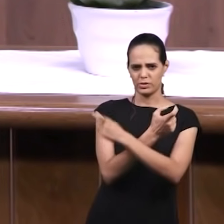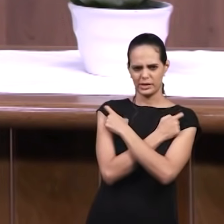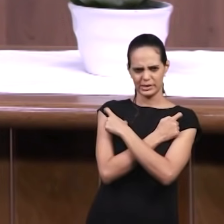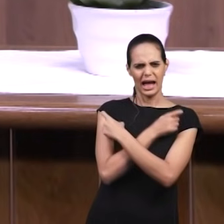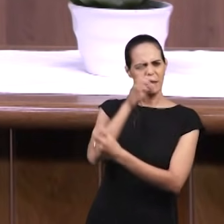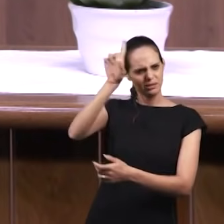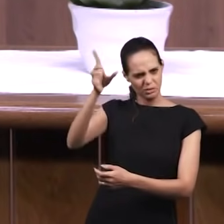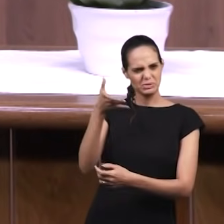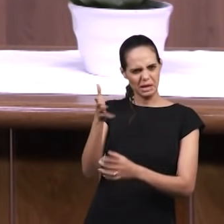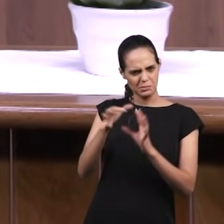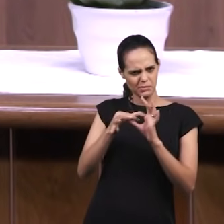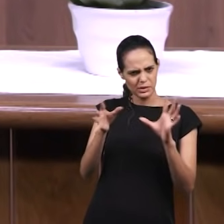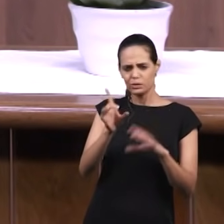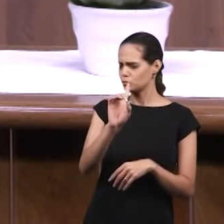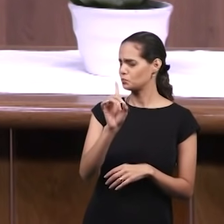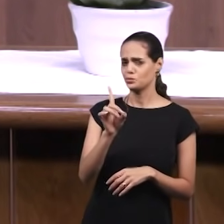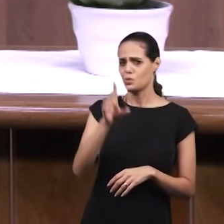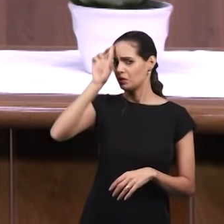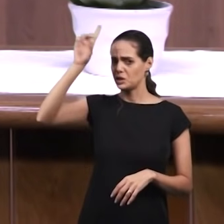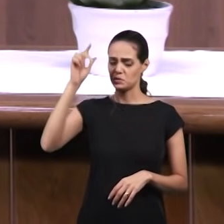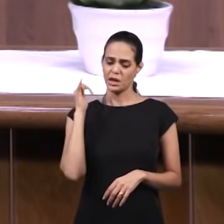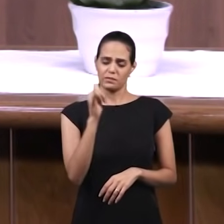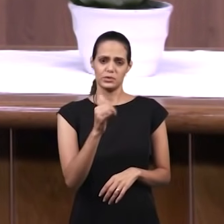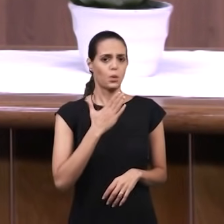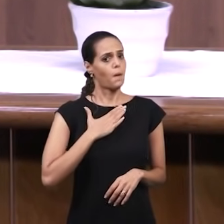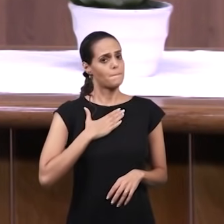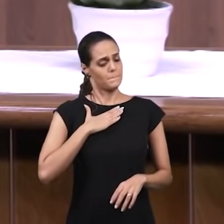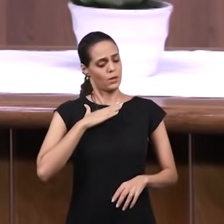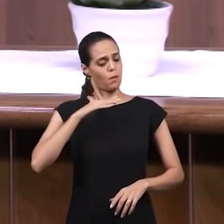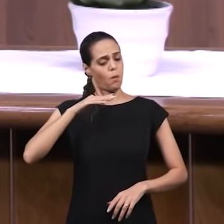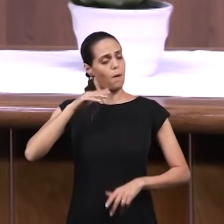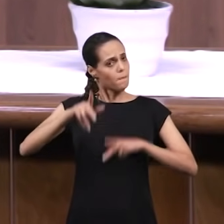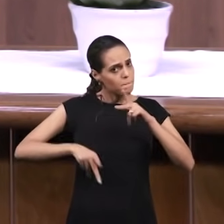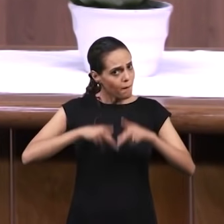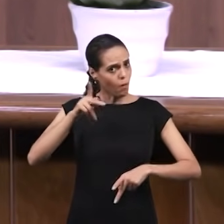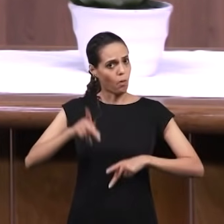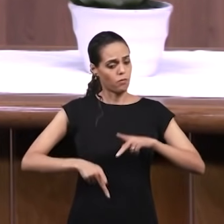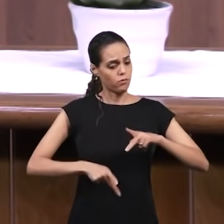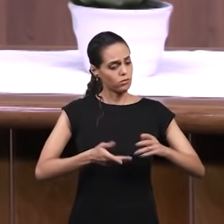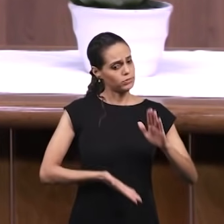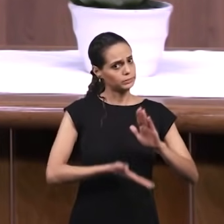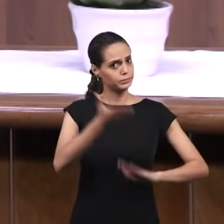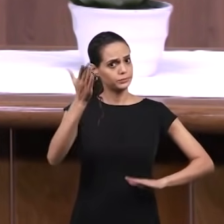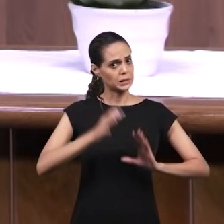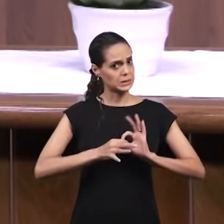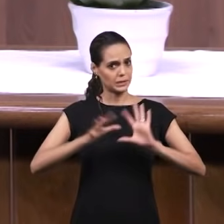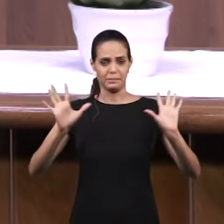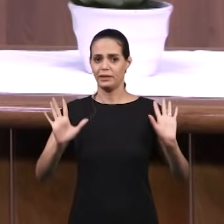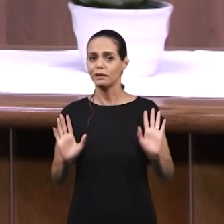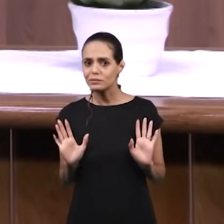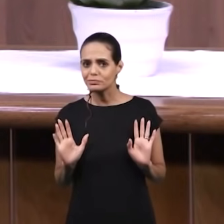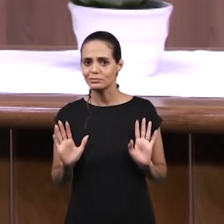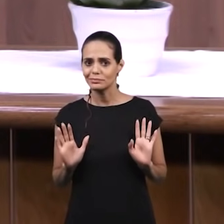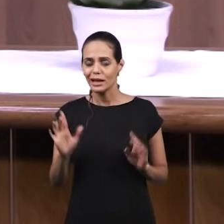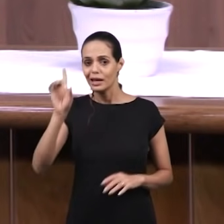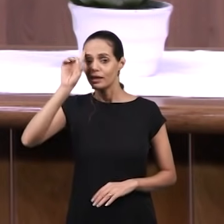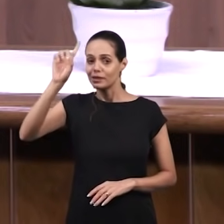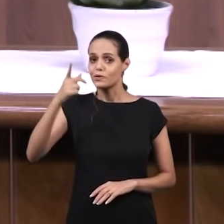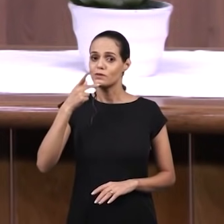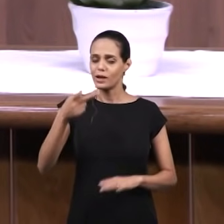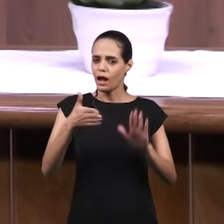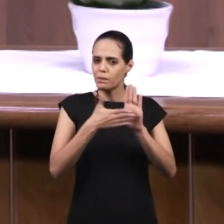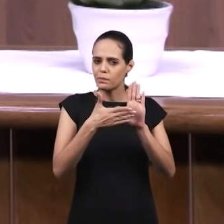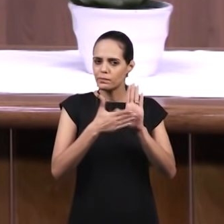está dizendo que o povo dele vai sair. E Deus está dizendo e que o objetivo e o propósito é que